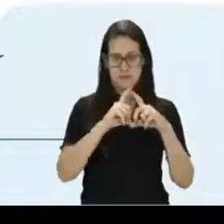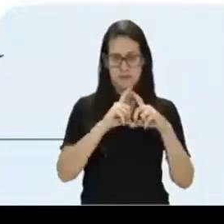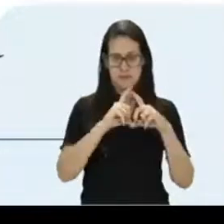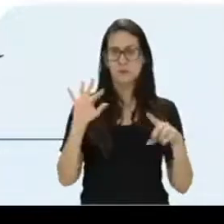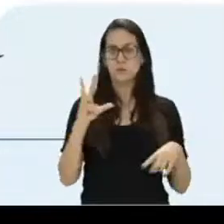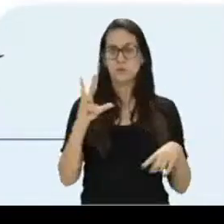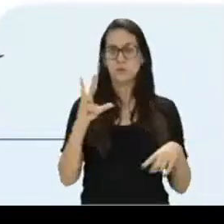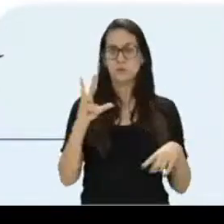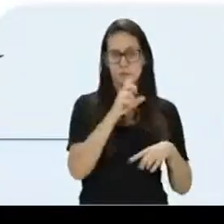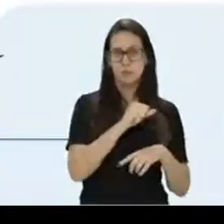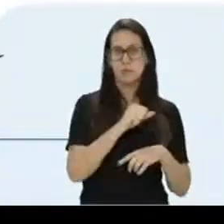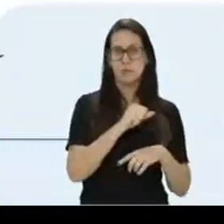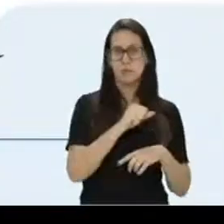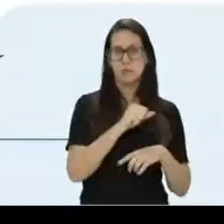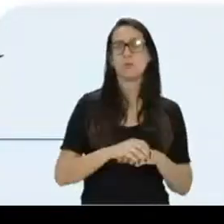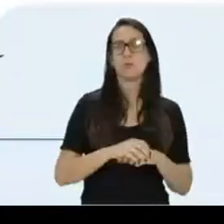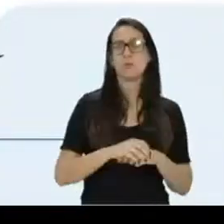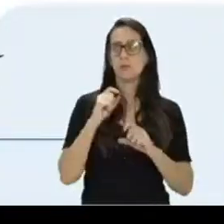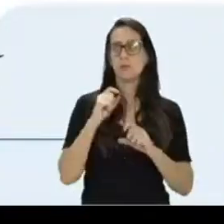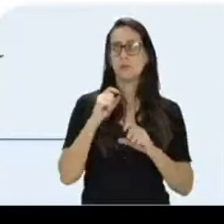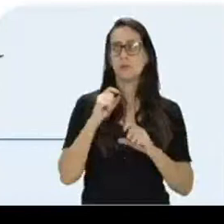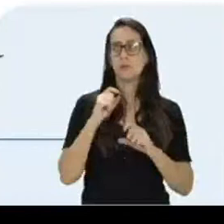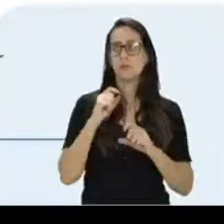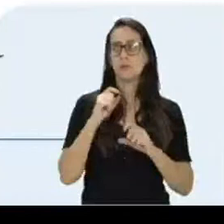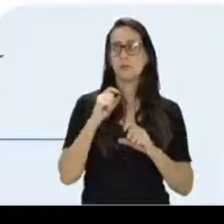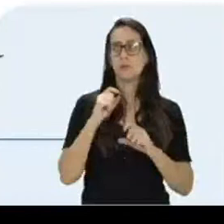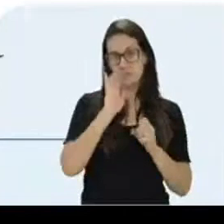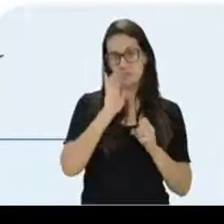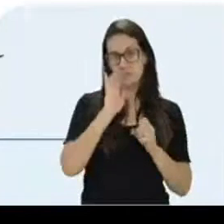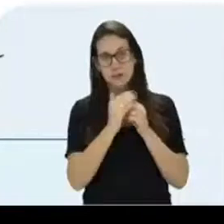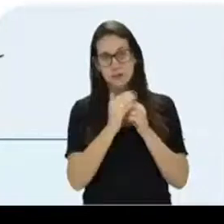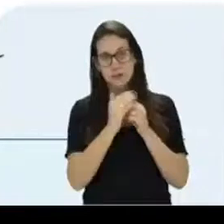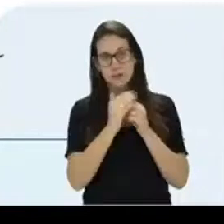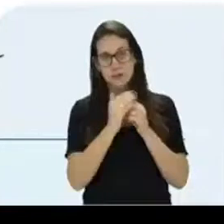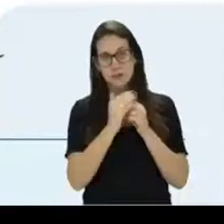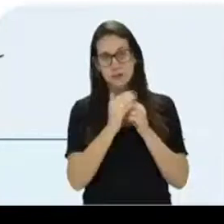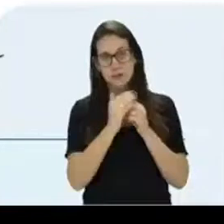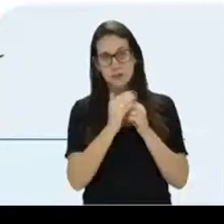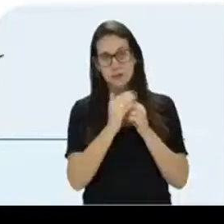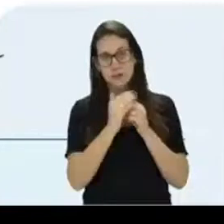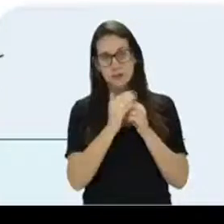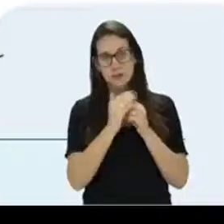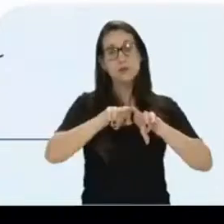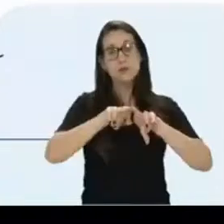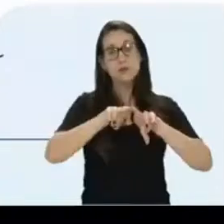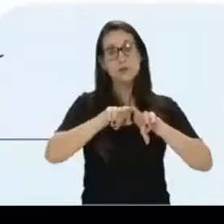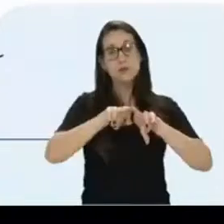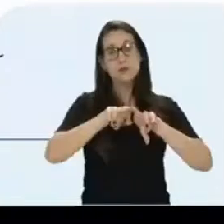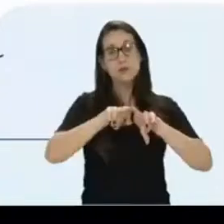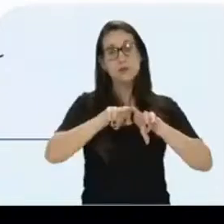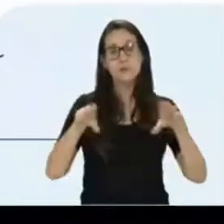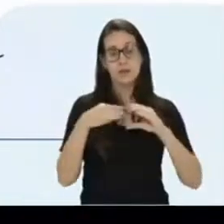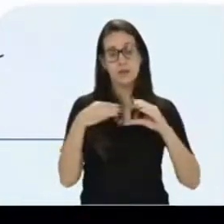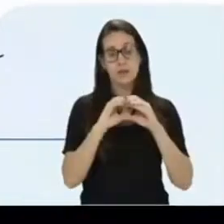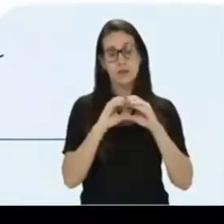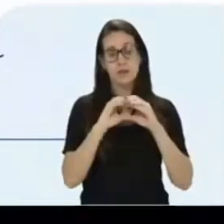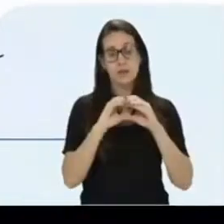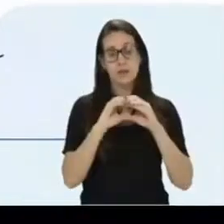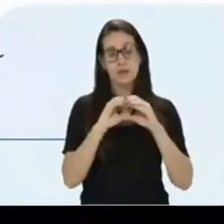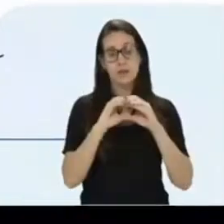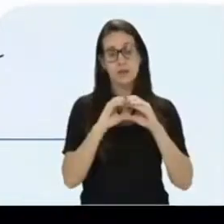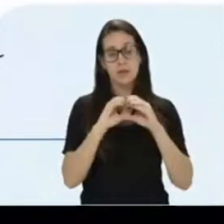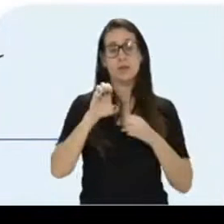domínios arqueia e bactéria, eles possuem uma parede celular que é diferente da parede celular das células eucariontes